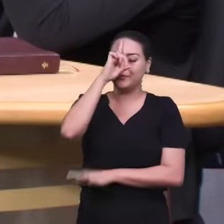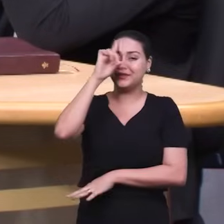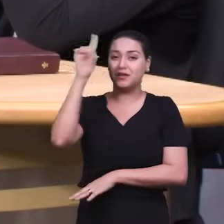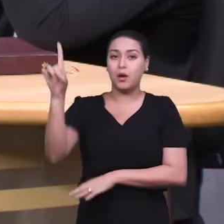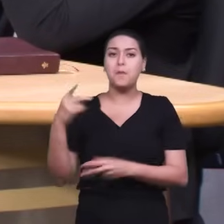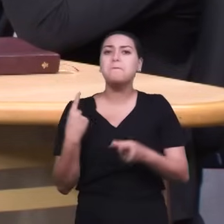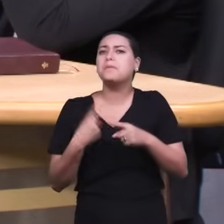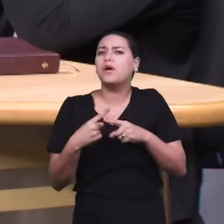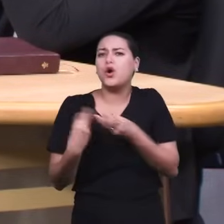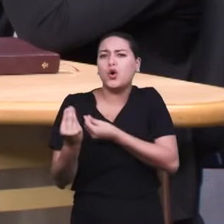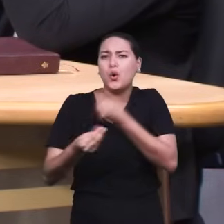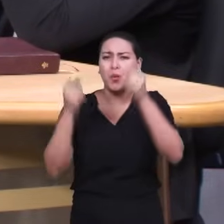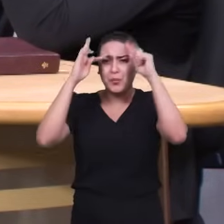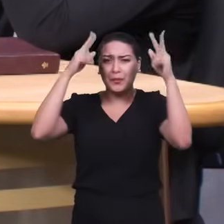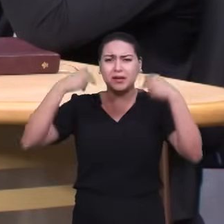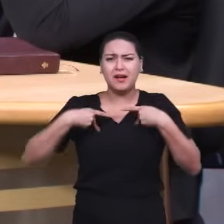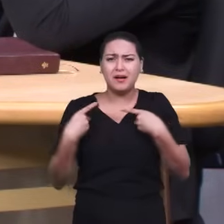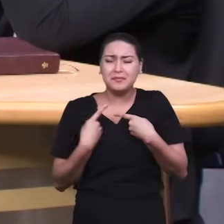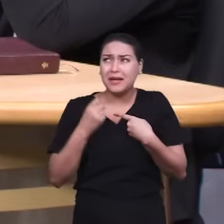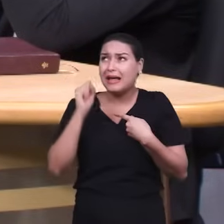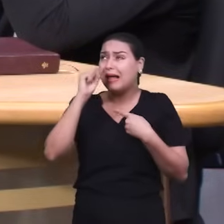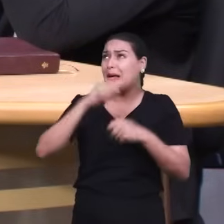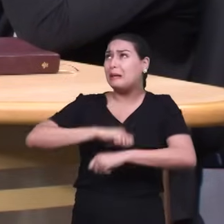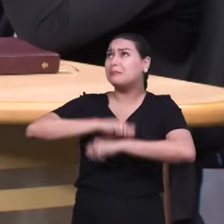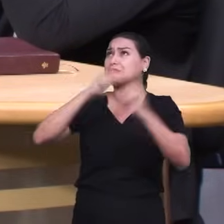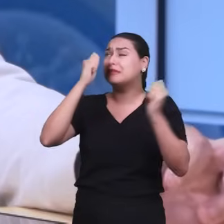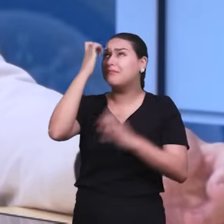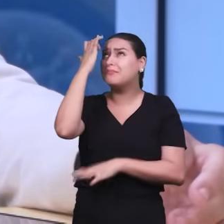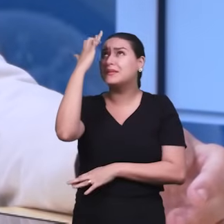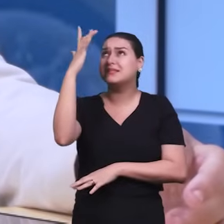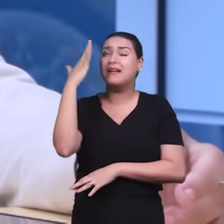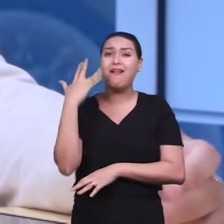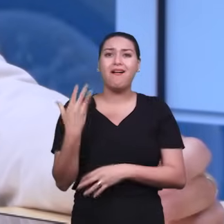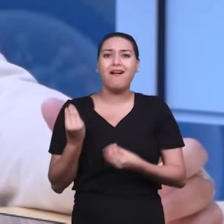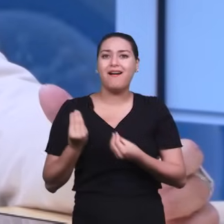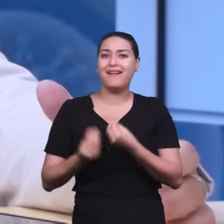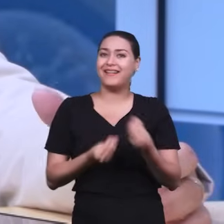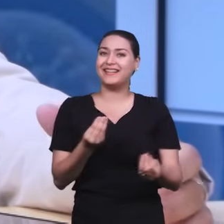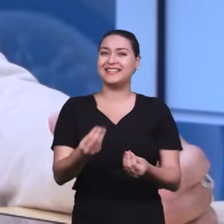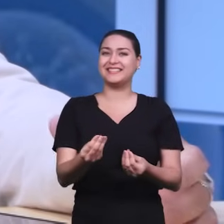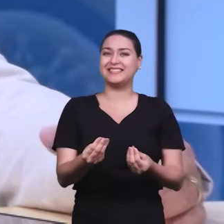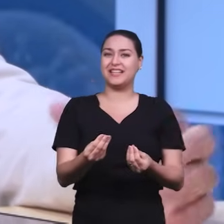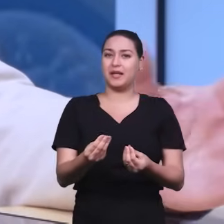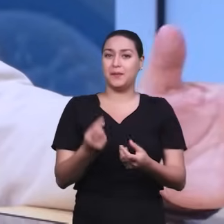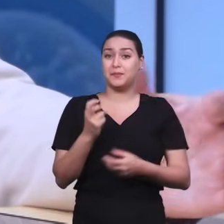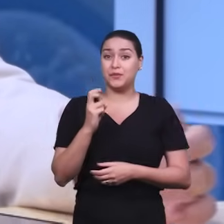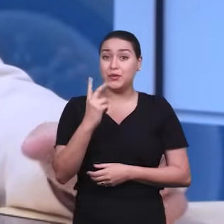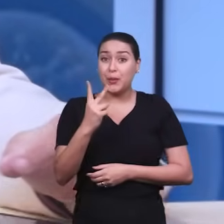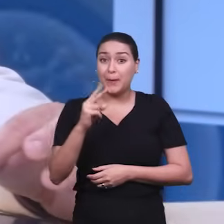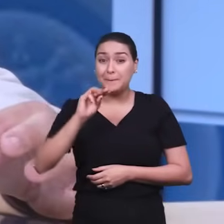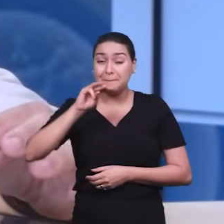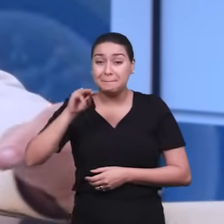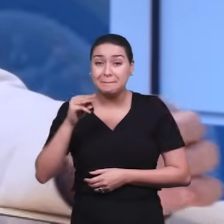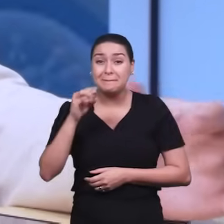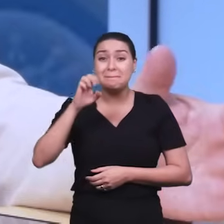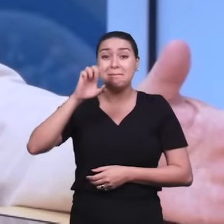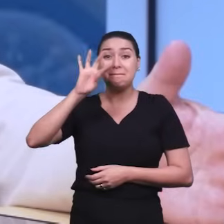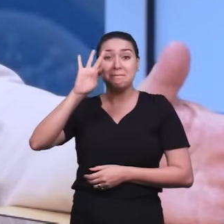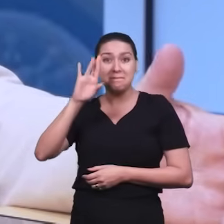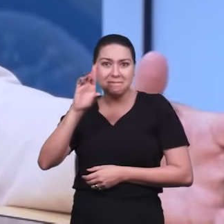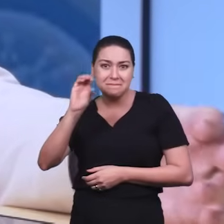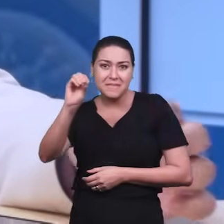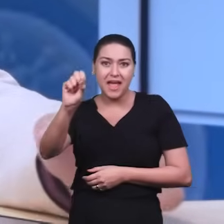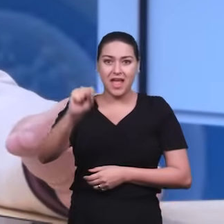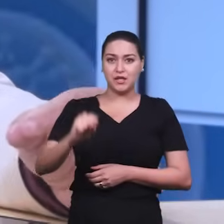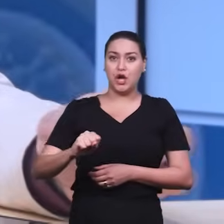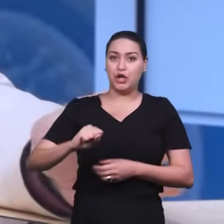pega uma situação dessa que é humanamente impossível a gente imaginar isso, Sim. que o DNA que tem 2